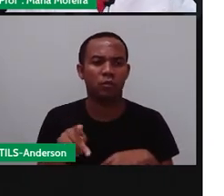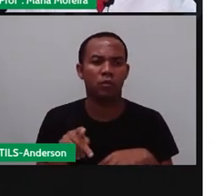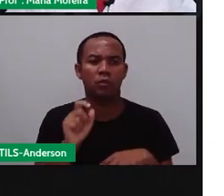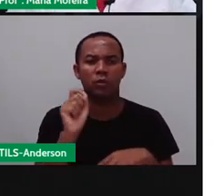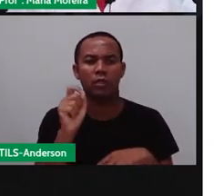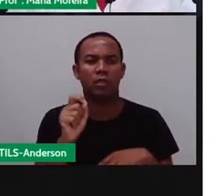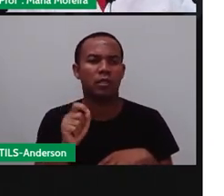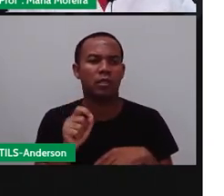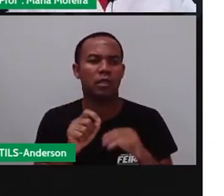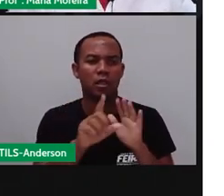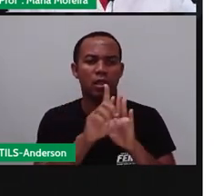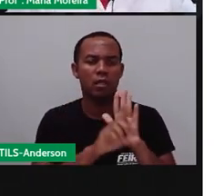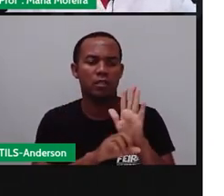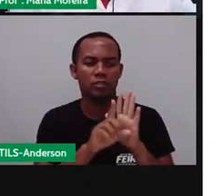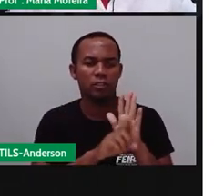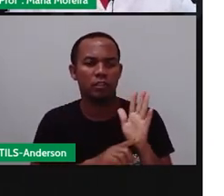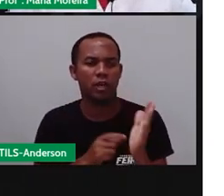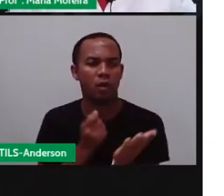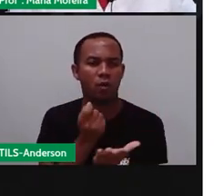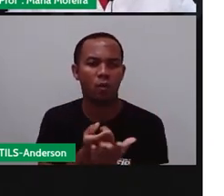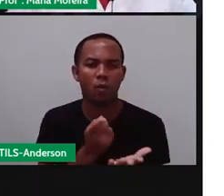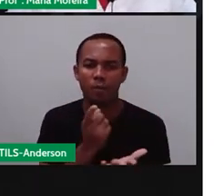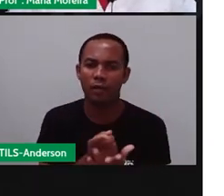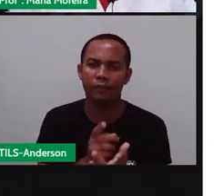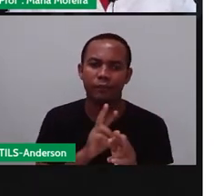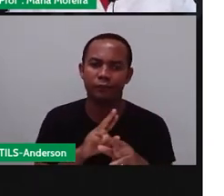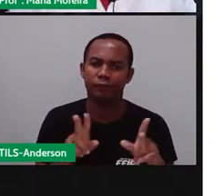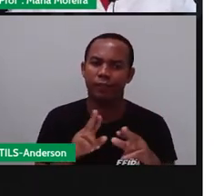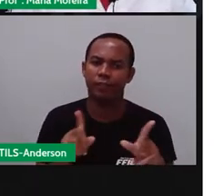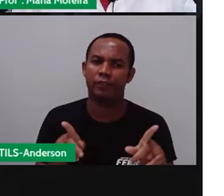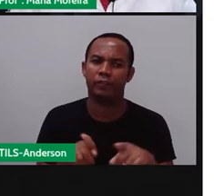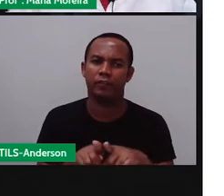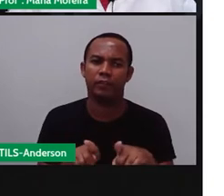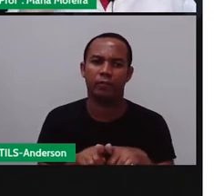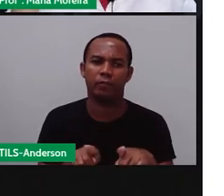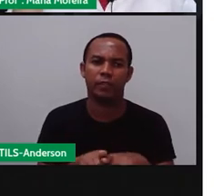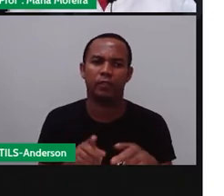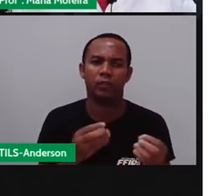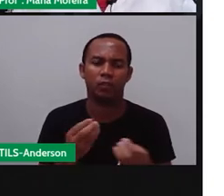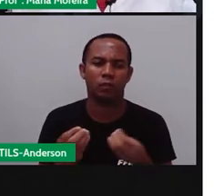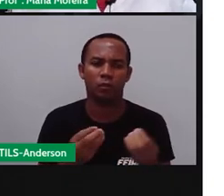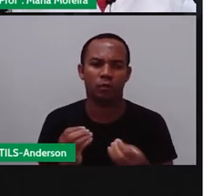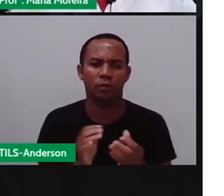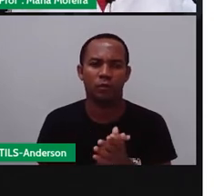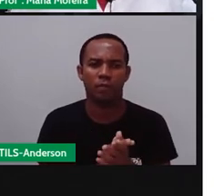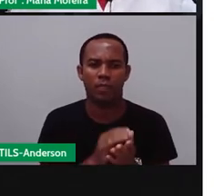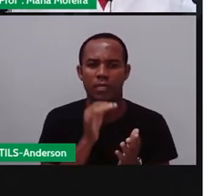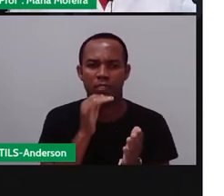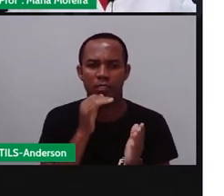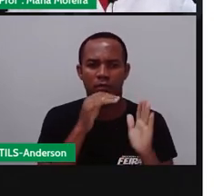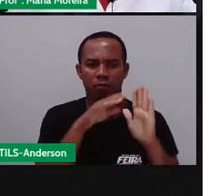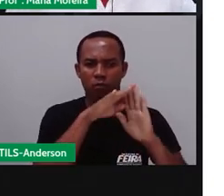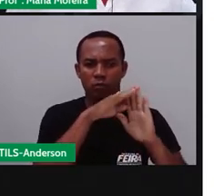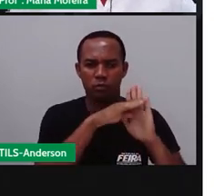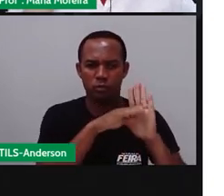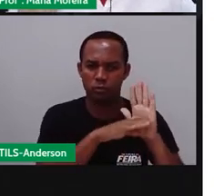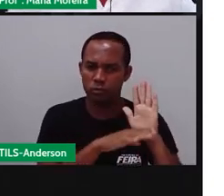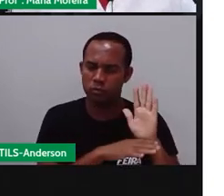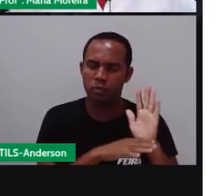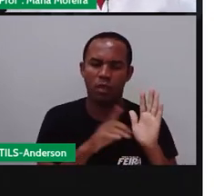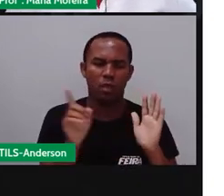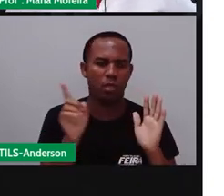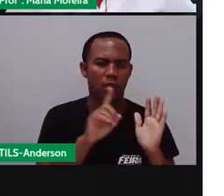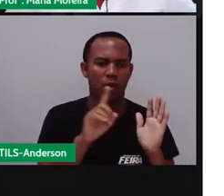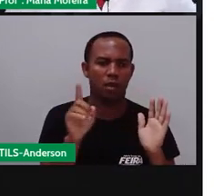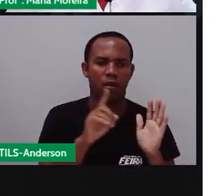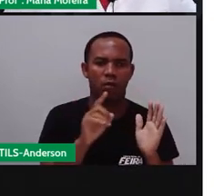várias listas de compras, né? As compras do mercado. Só que ela não coloca em ordem de importância, não